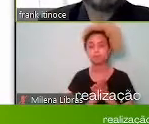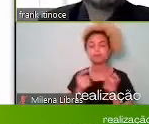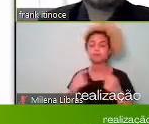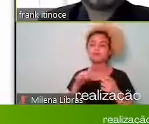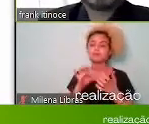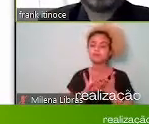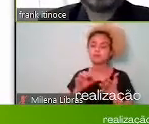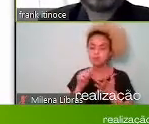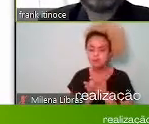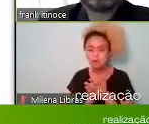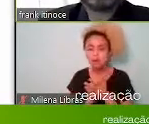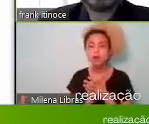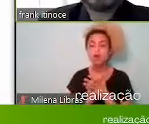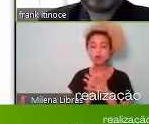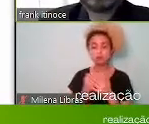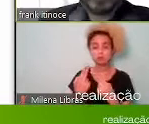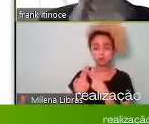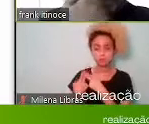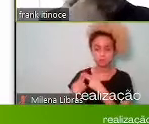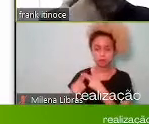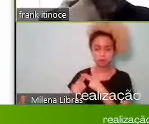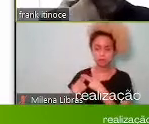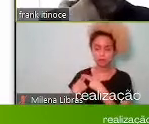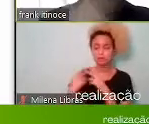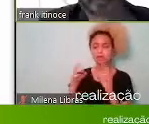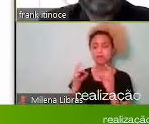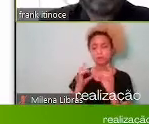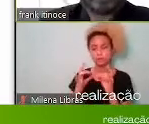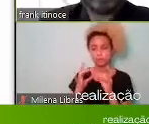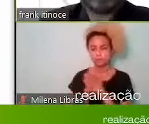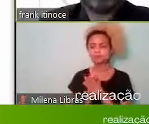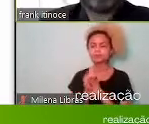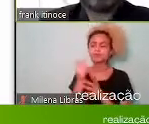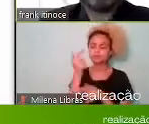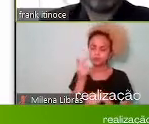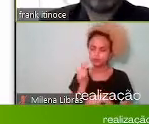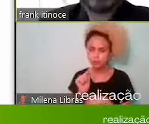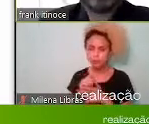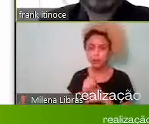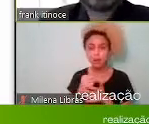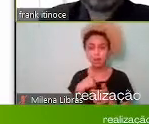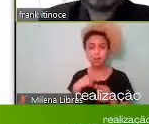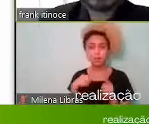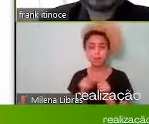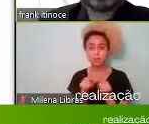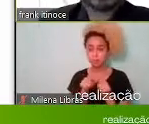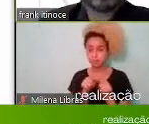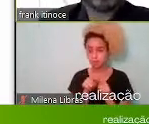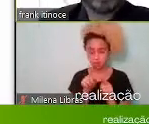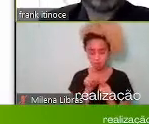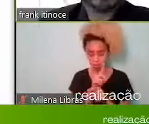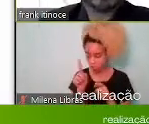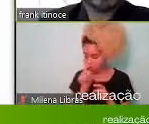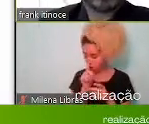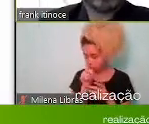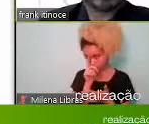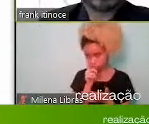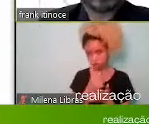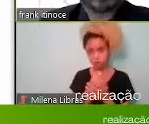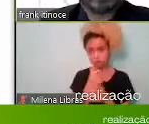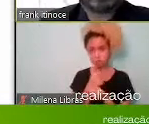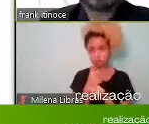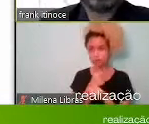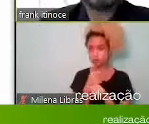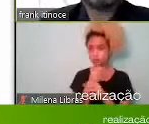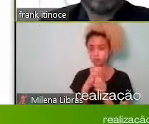cadastrar os responsáveis técnicos. Mesmo caso, agora a gente está entrando aqui, né? Então, eu também não legislo sobre os profissionais, né? Nem engenheiros,